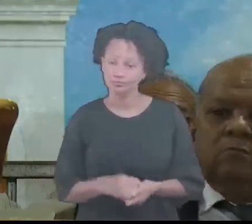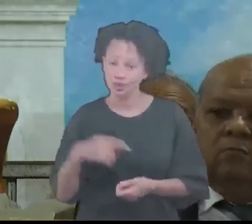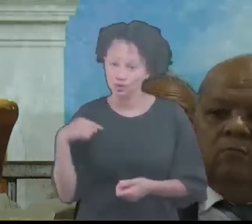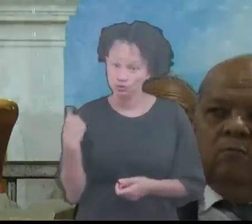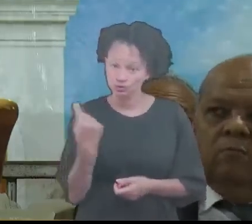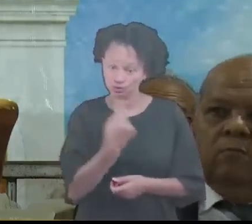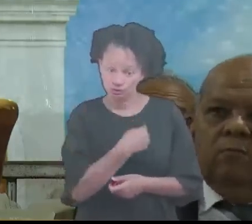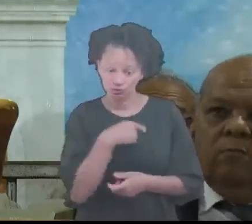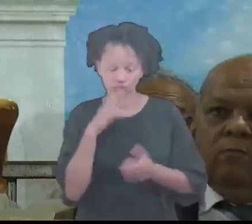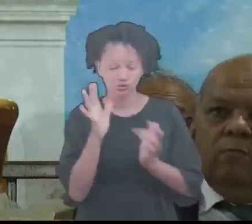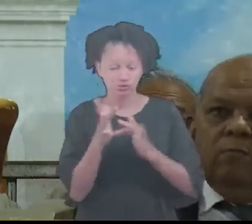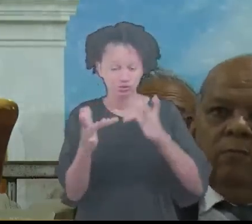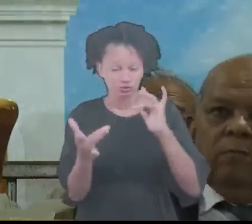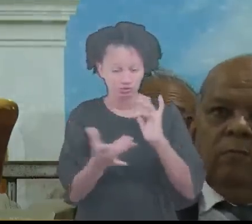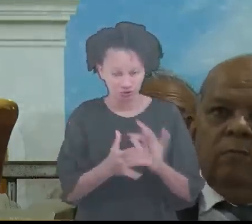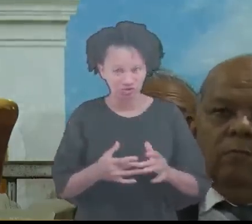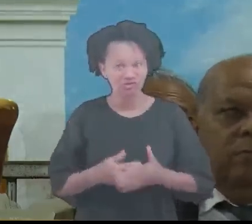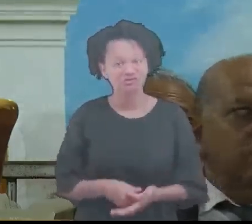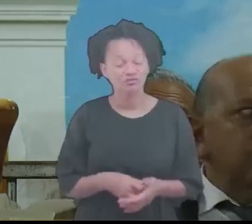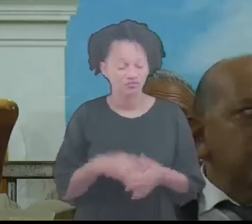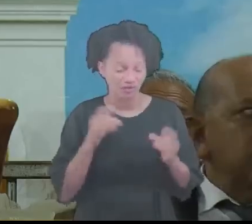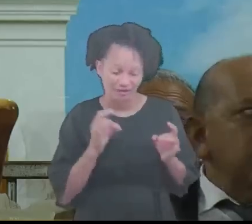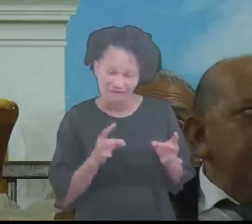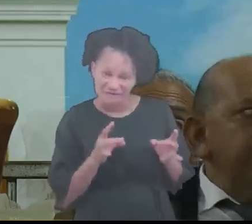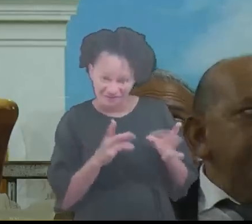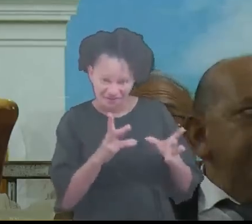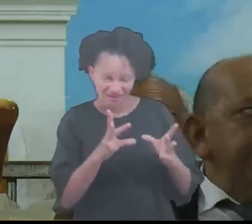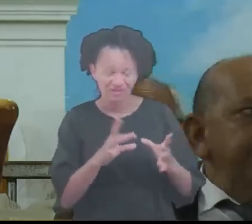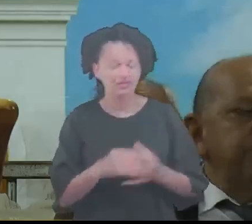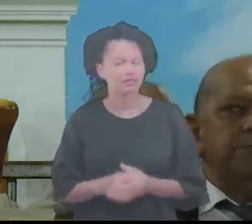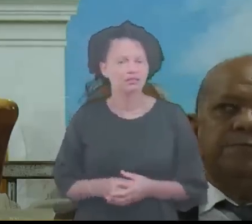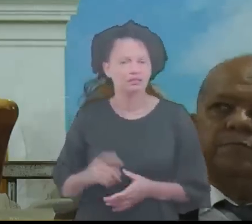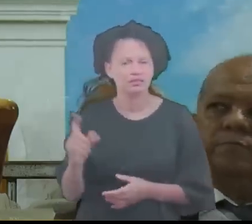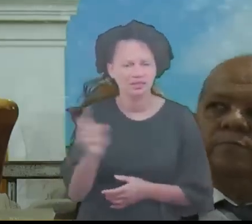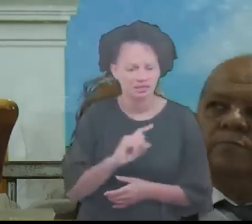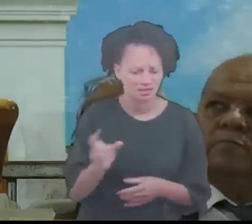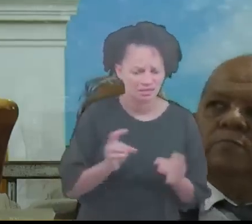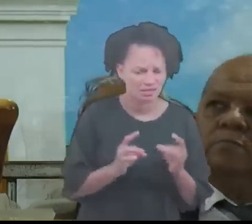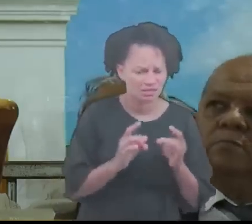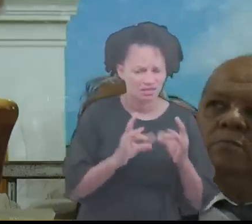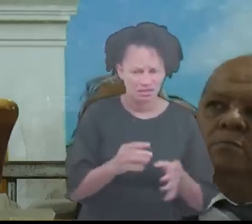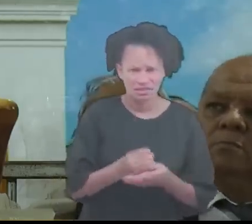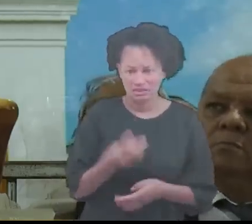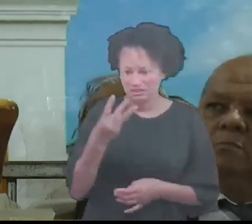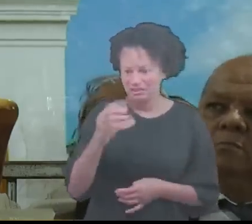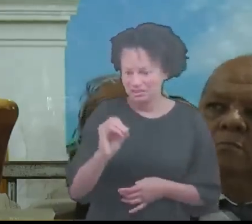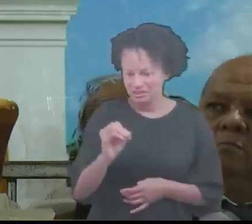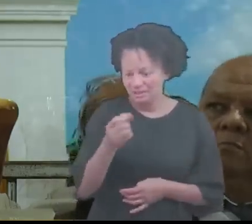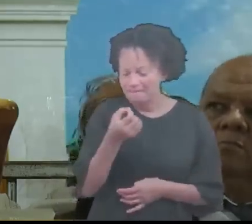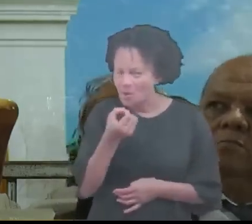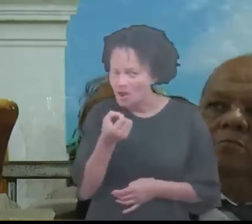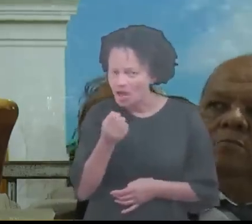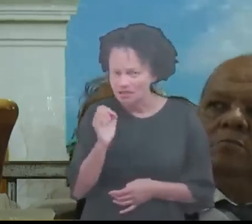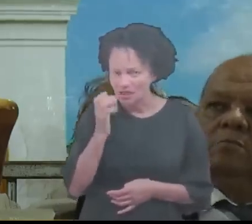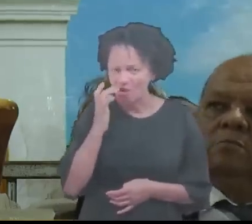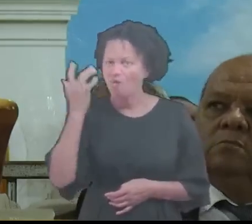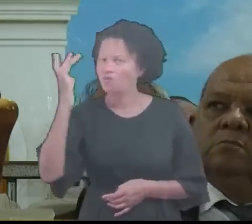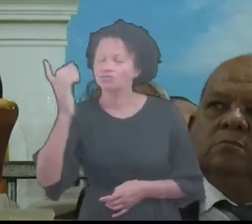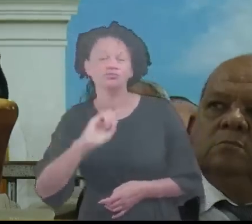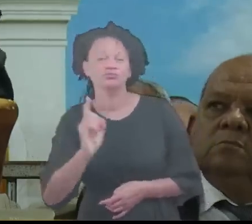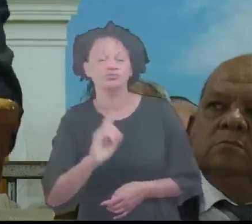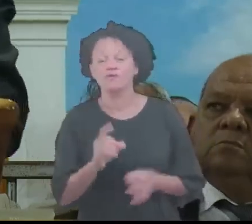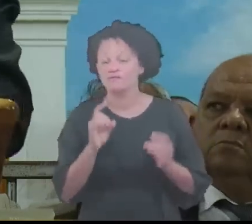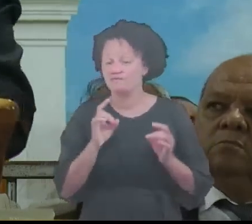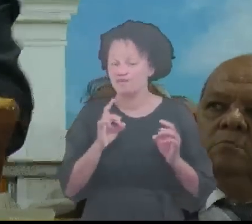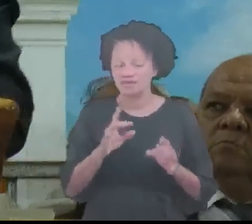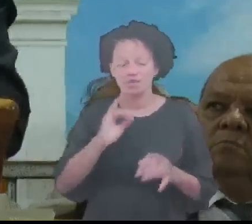quando Jesus foi vendido, vocês estão lembrados? Ele não foi vendido por 30 moedas de ouro. Ele foi